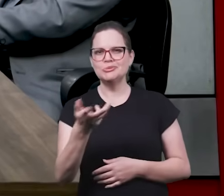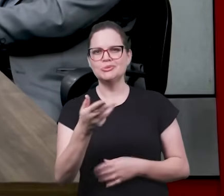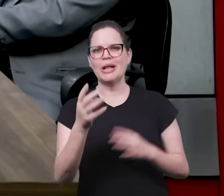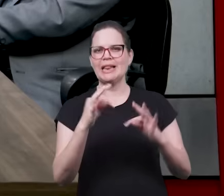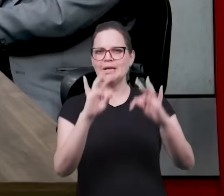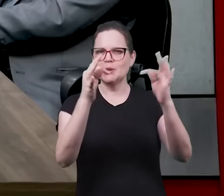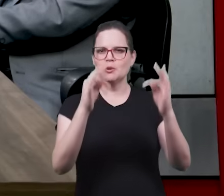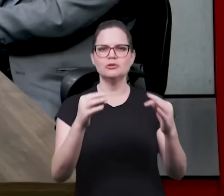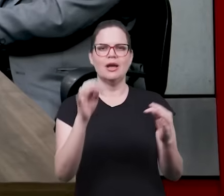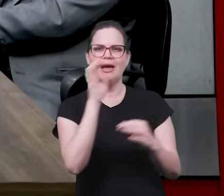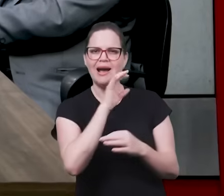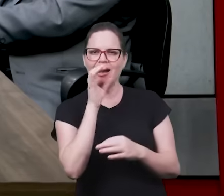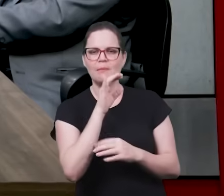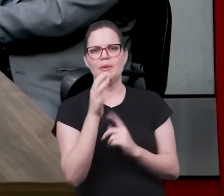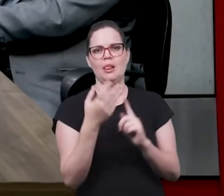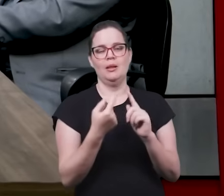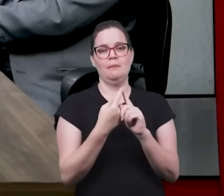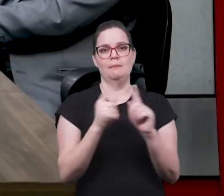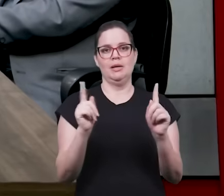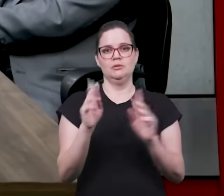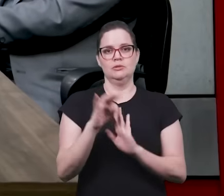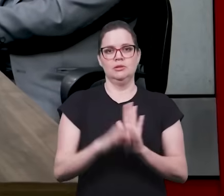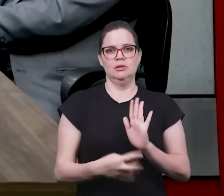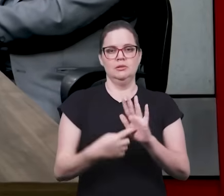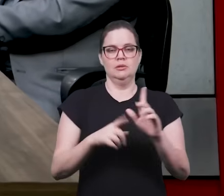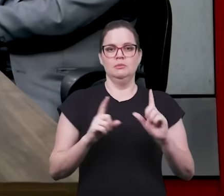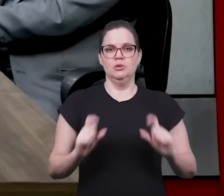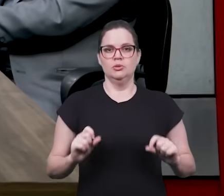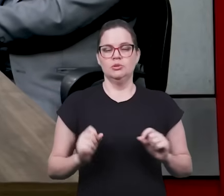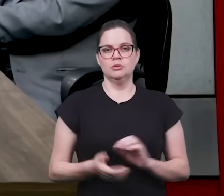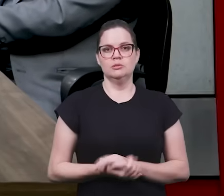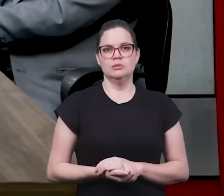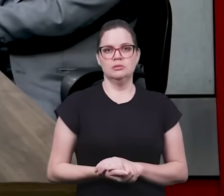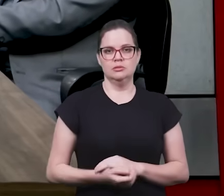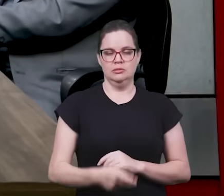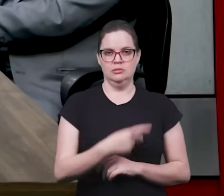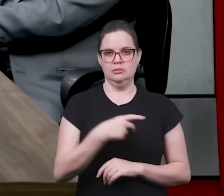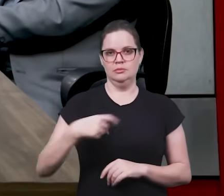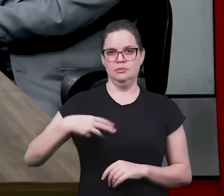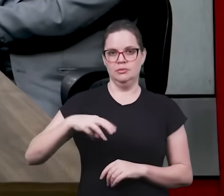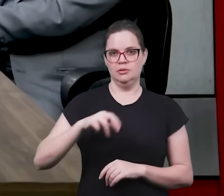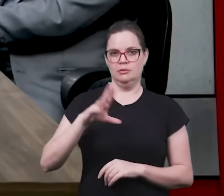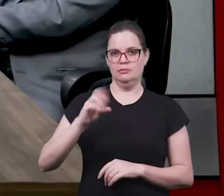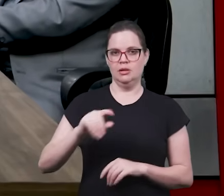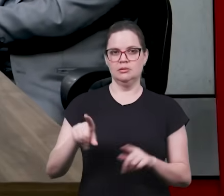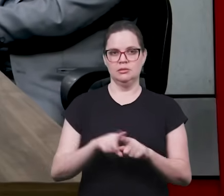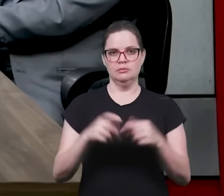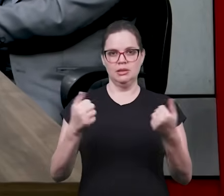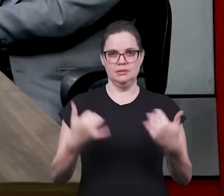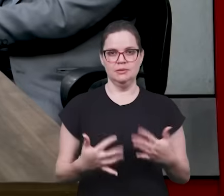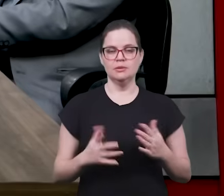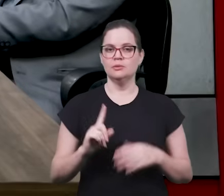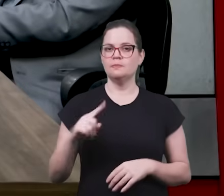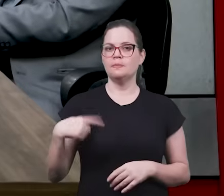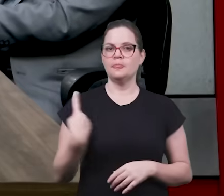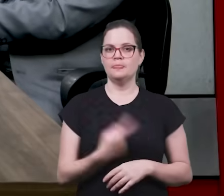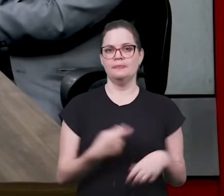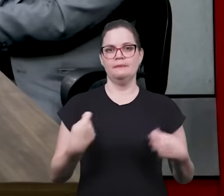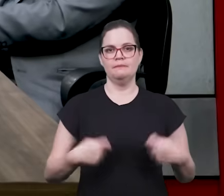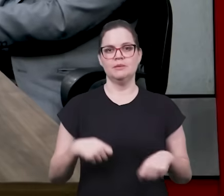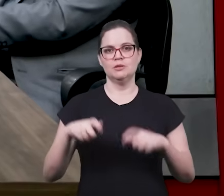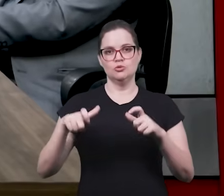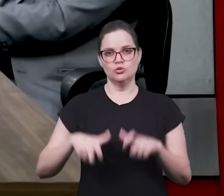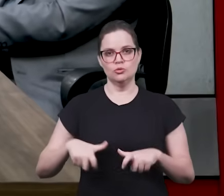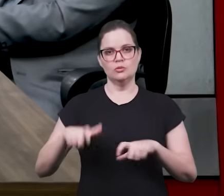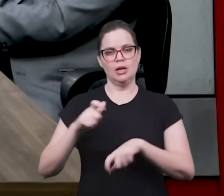tecnologia, mas o texto aqui nos remete, o pastor Marcos até comentou um pouco sobre isso. Nós precisamos de um lugar